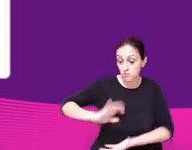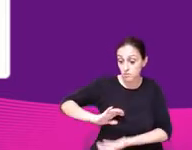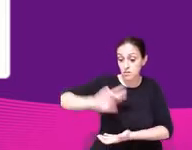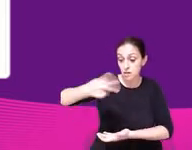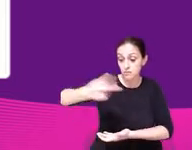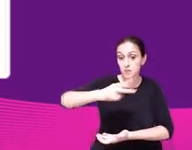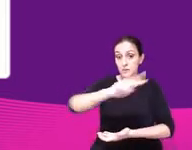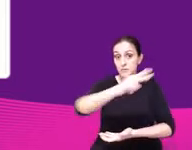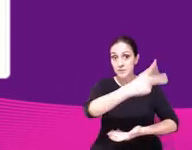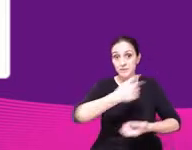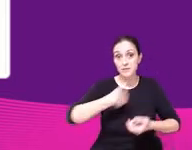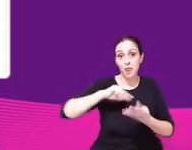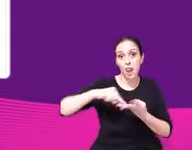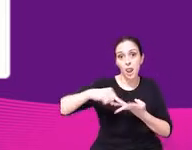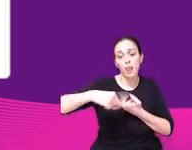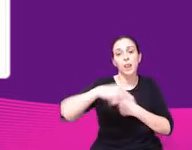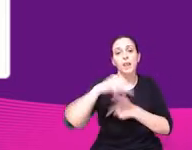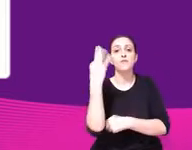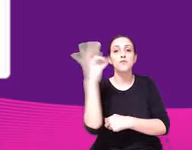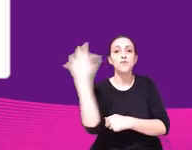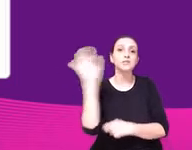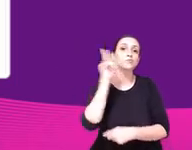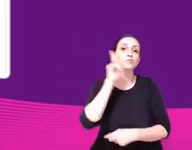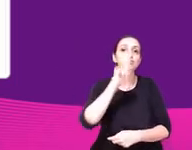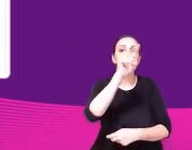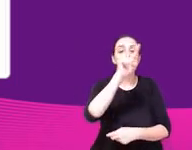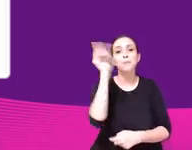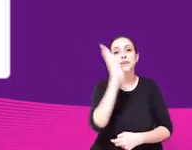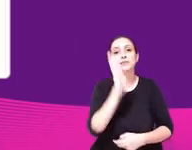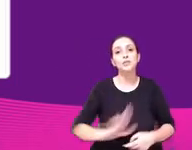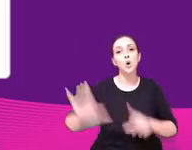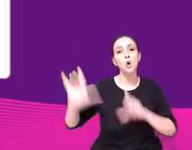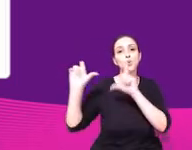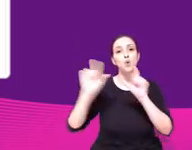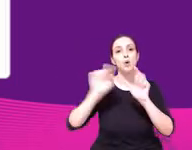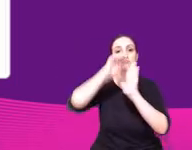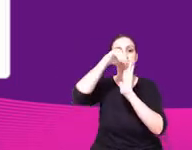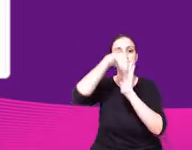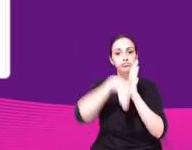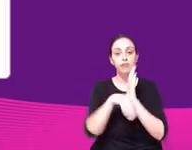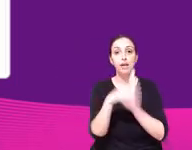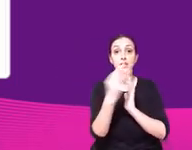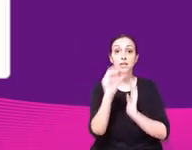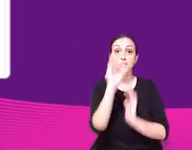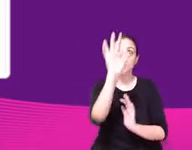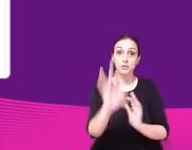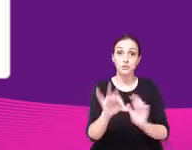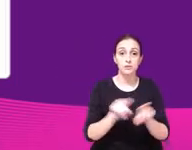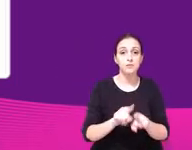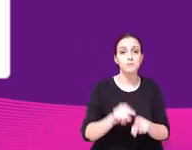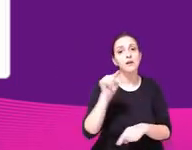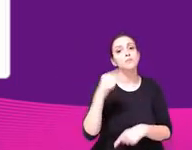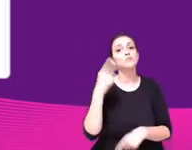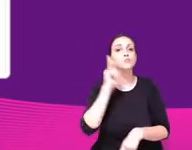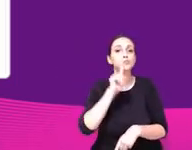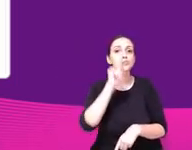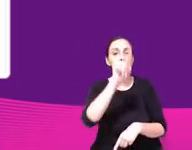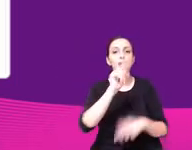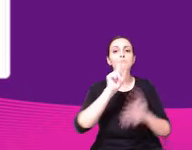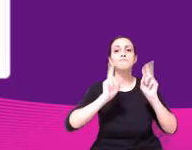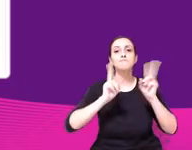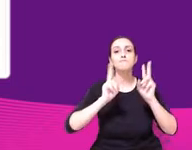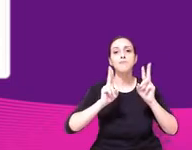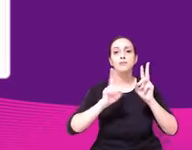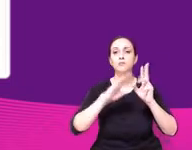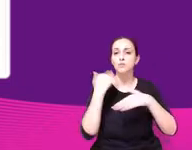do França, Estados Unidos, Brasil, a diminuição se deu aí em torno de 30%, nos Estados Unidos, com a mesma mortalidade,